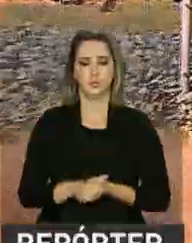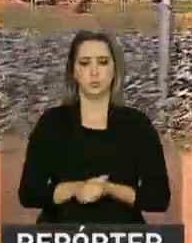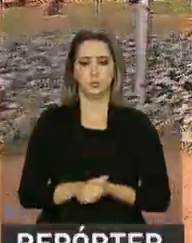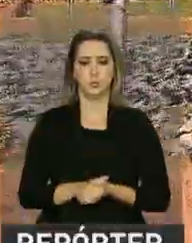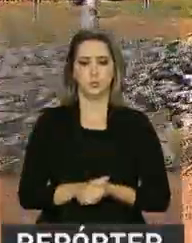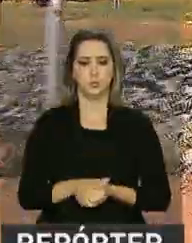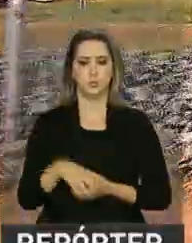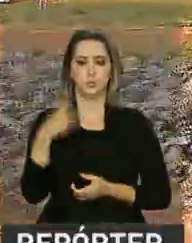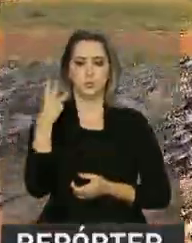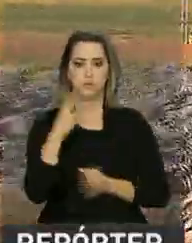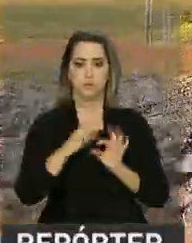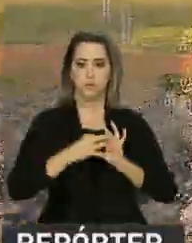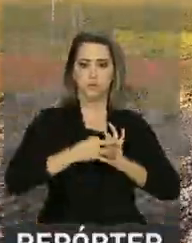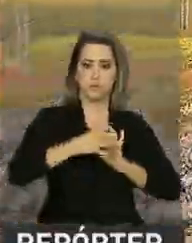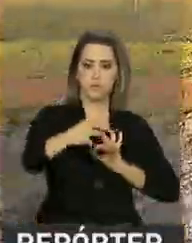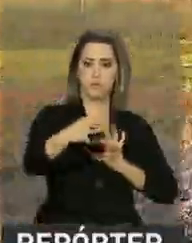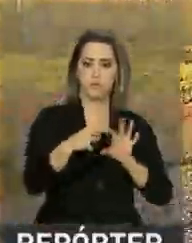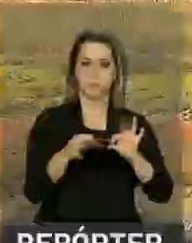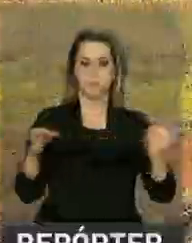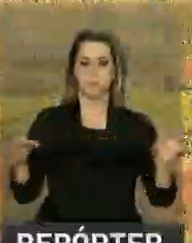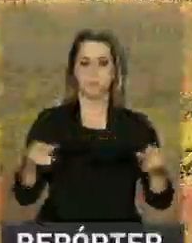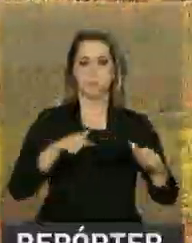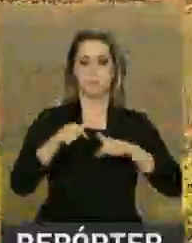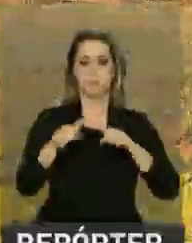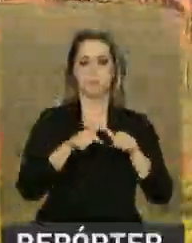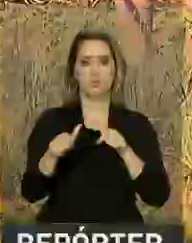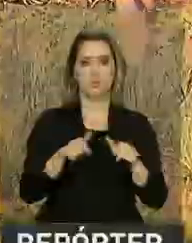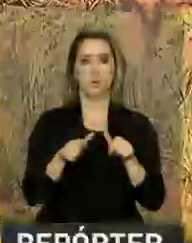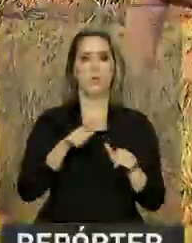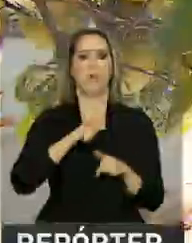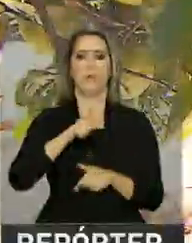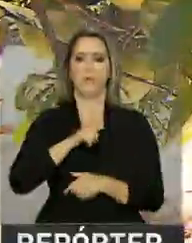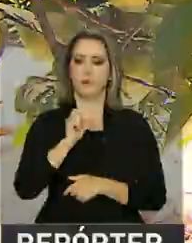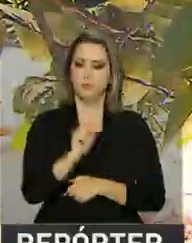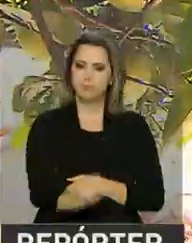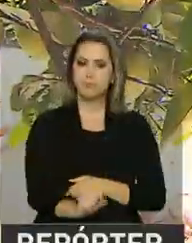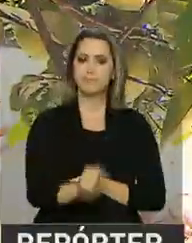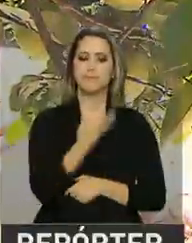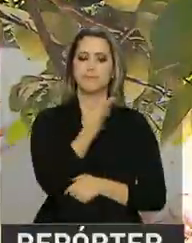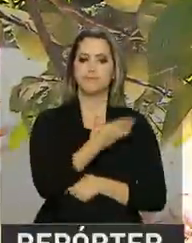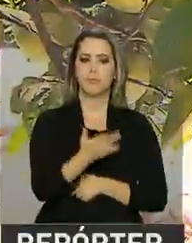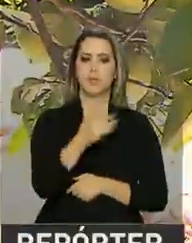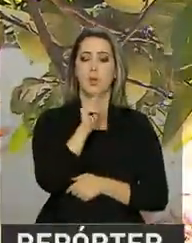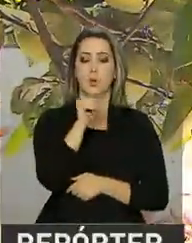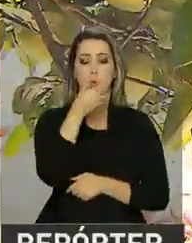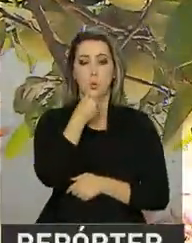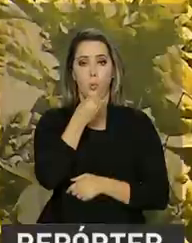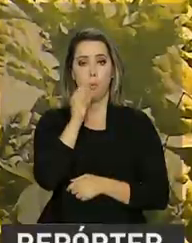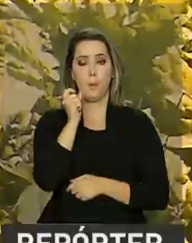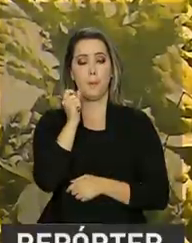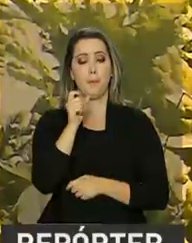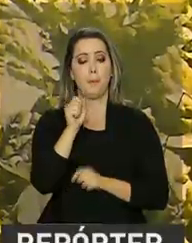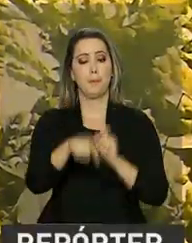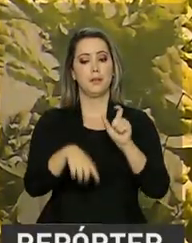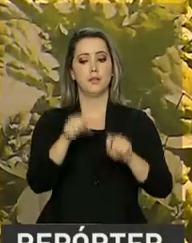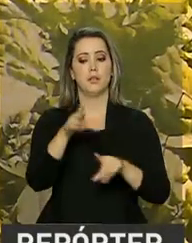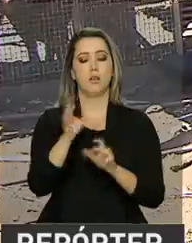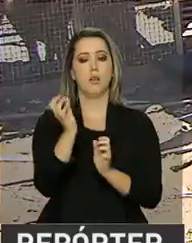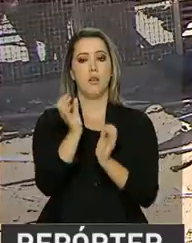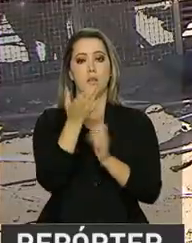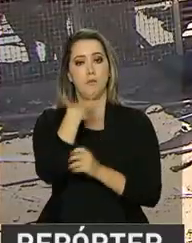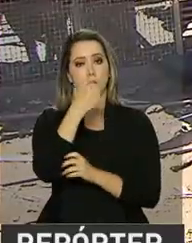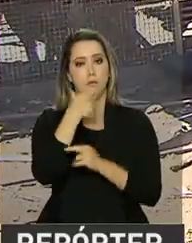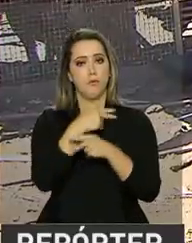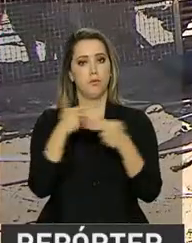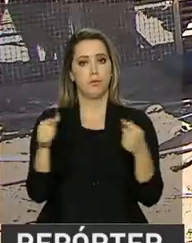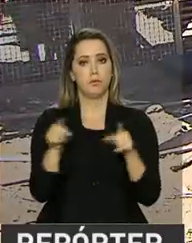nesses 3 hectares de terra trabalho é o que não falta Seu Carlos planta frutas hortaliças